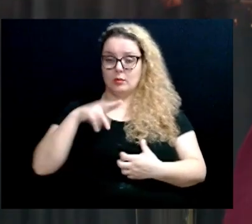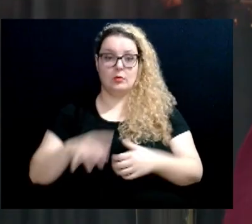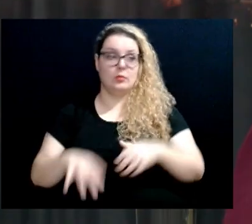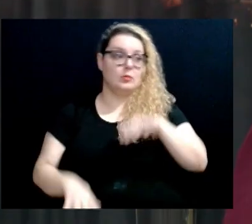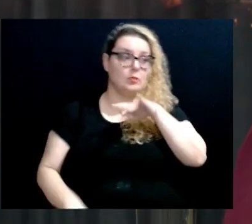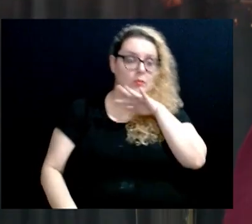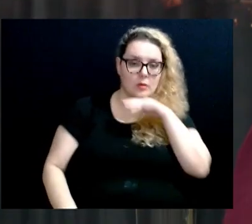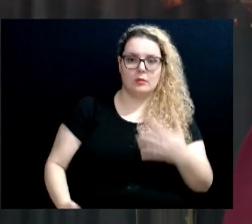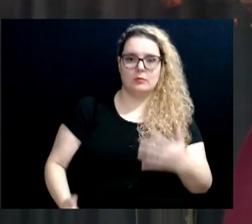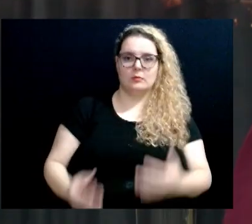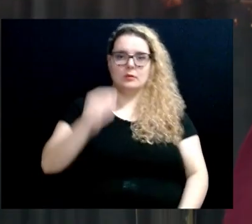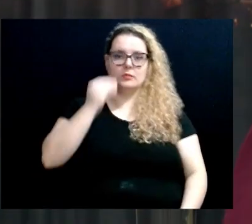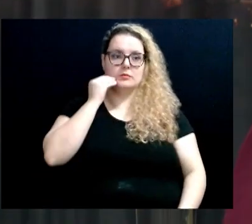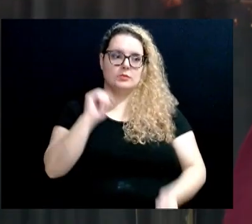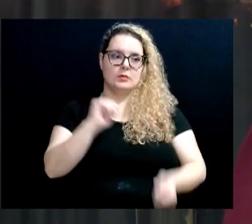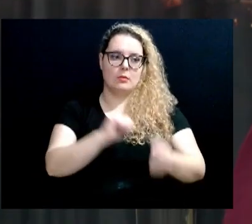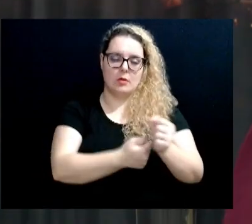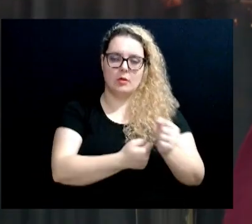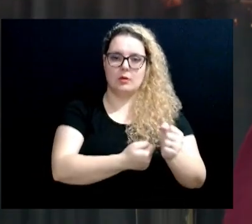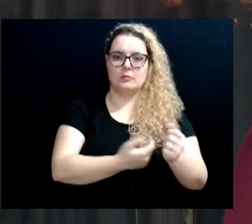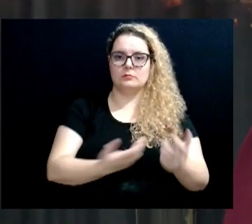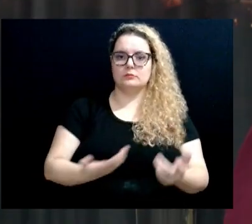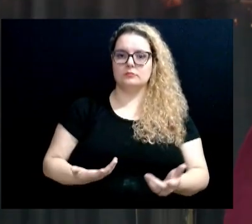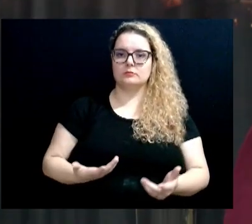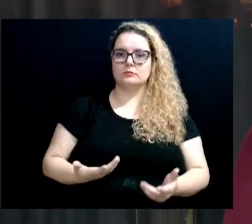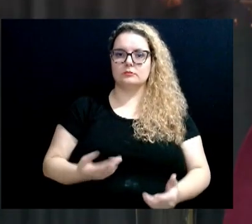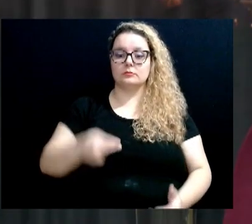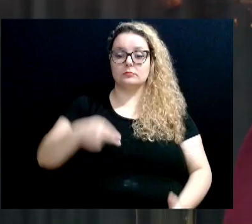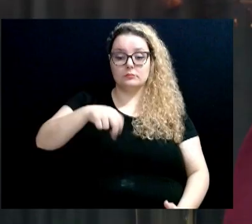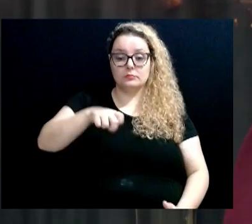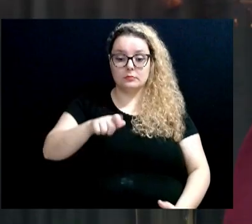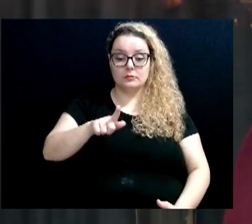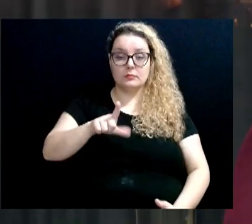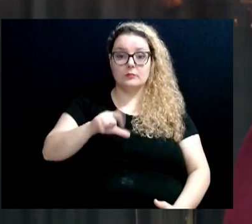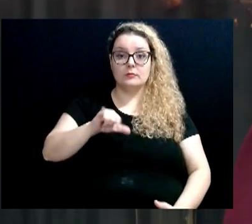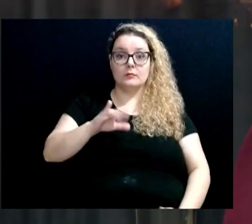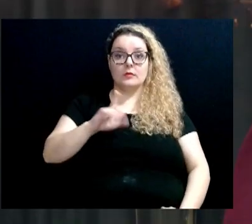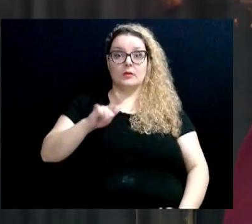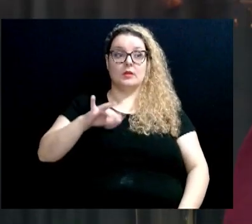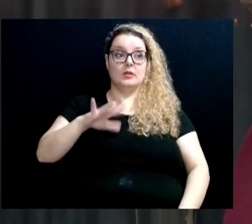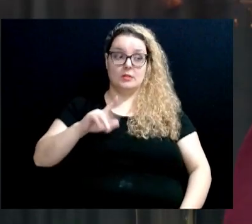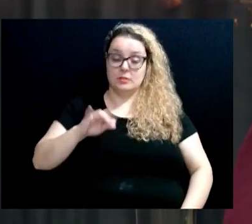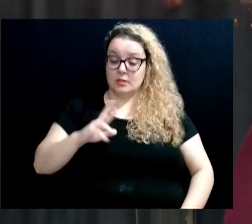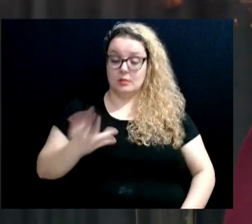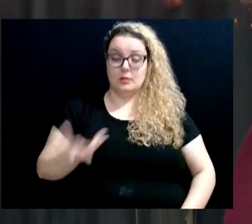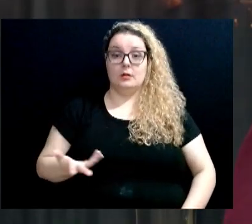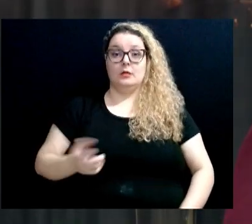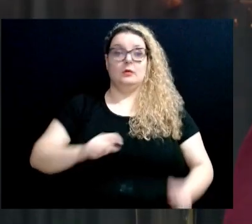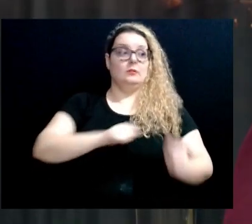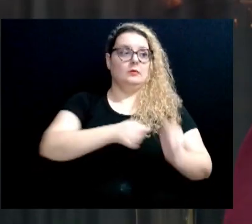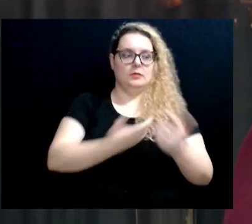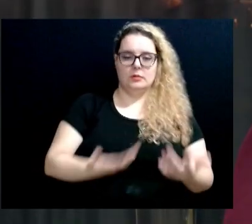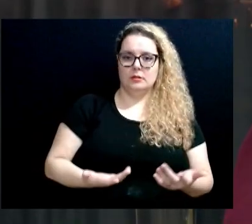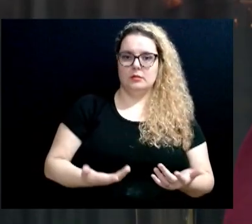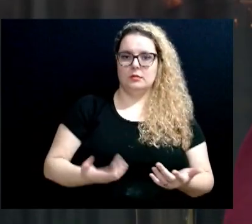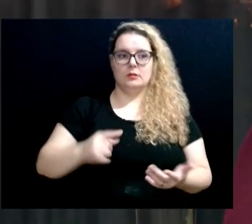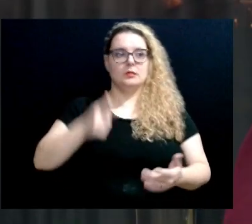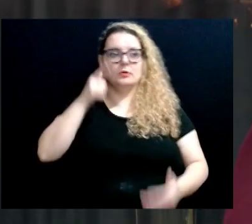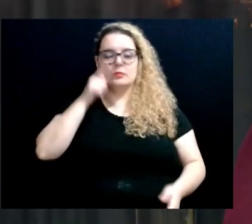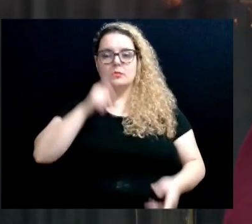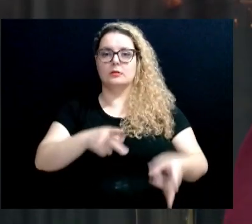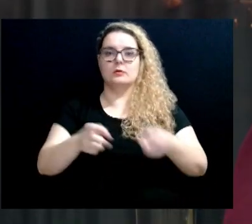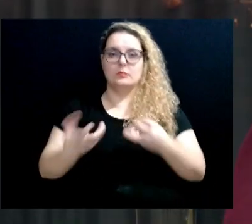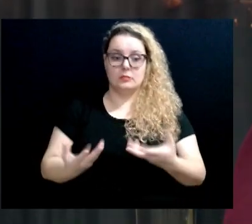bloqueá-lo, né? A gente negligencia esse sentimento. E ao negligenciar e bloquear, a gente não se dá conta de que ele está dentro da